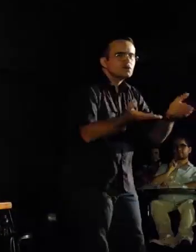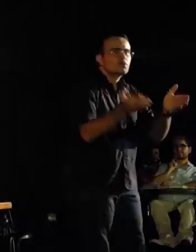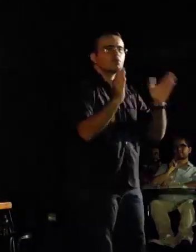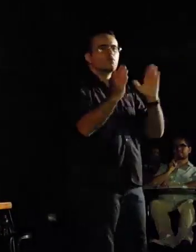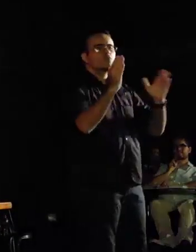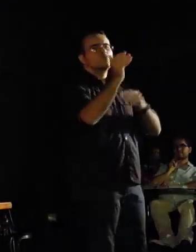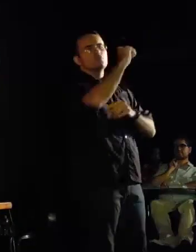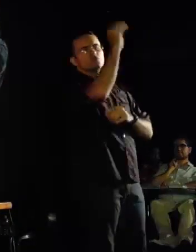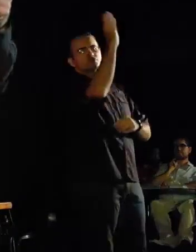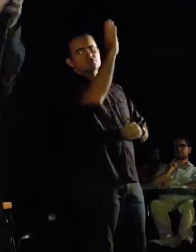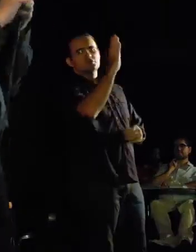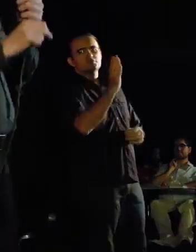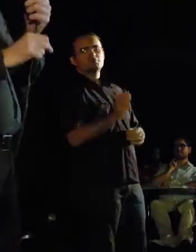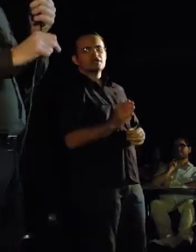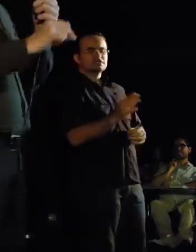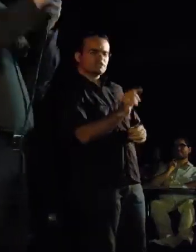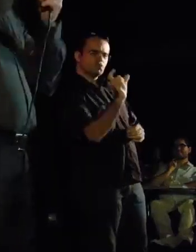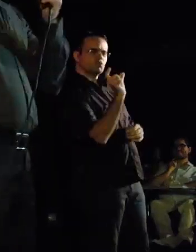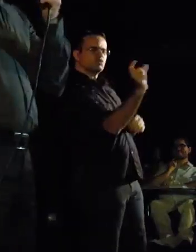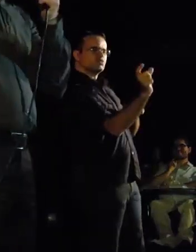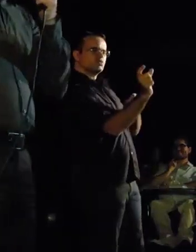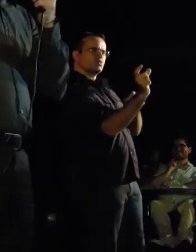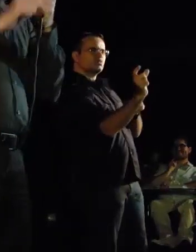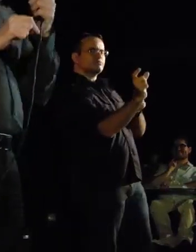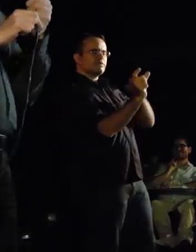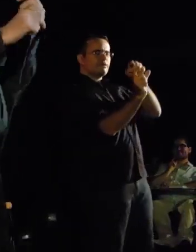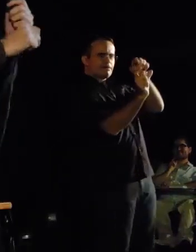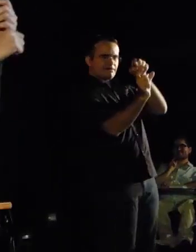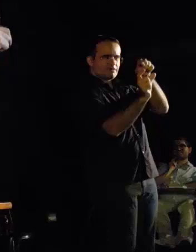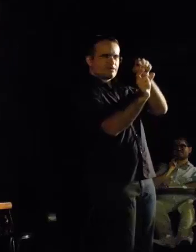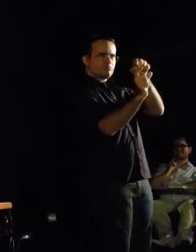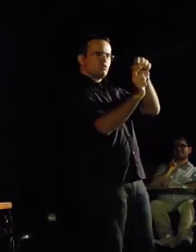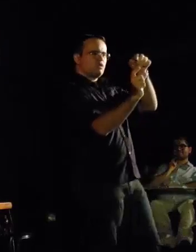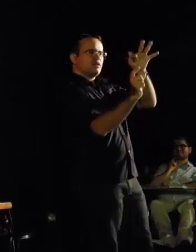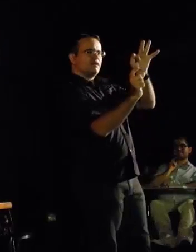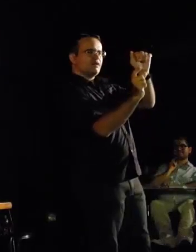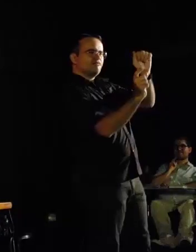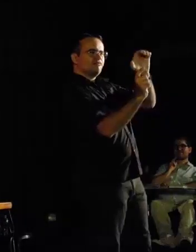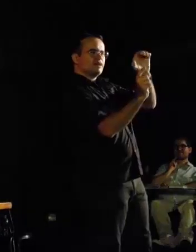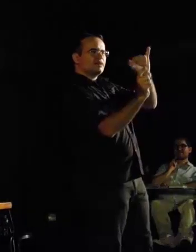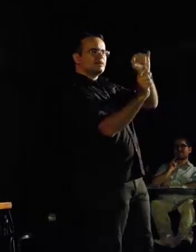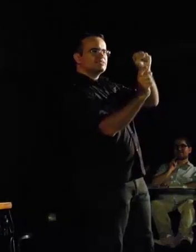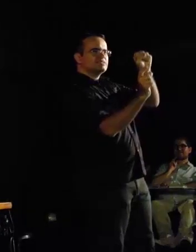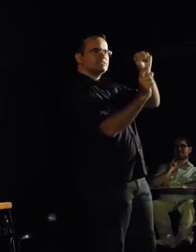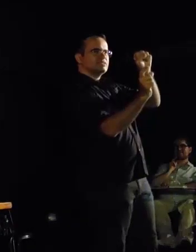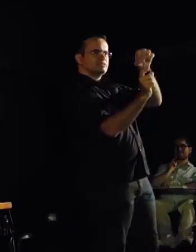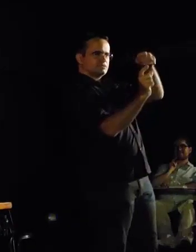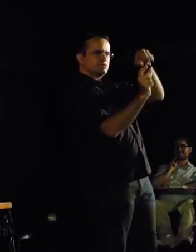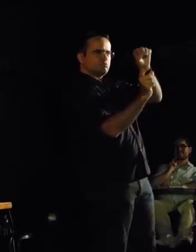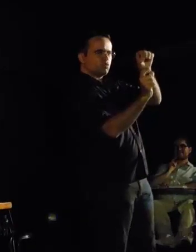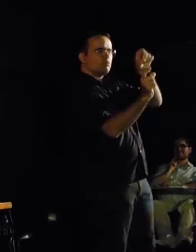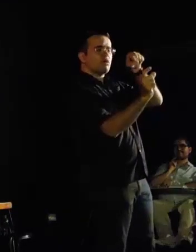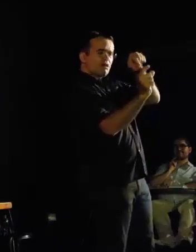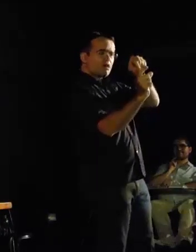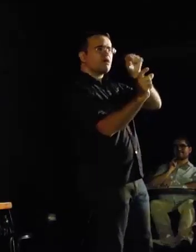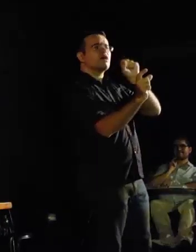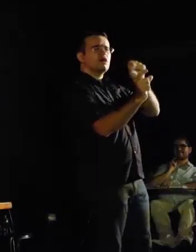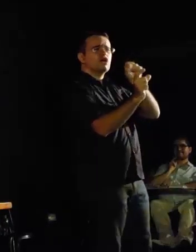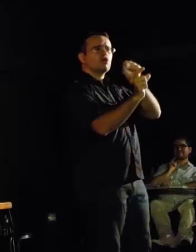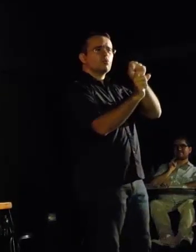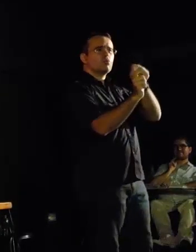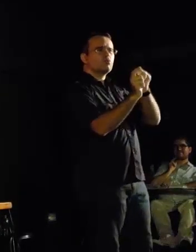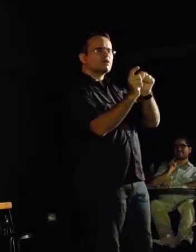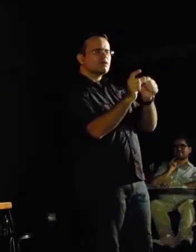no Brasil, o termo não é uma injúria, é um termo analiticamente preciso.